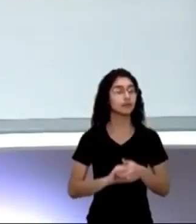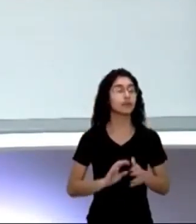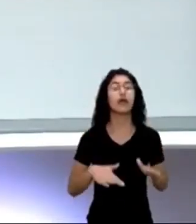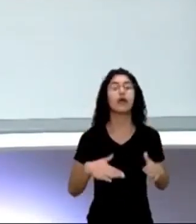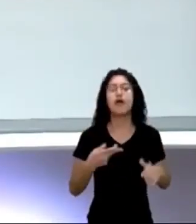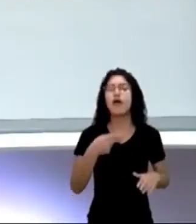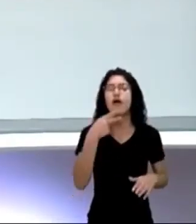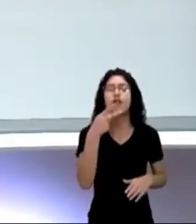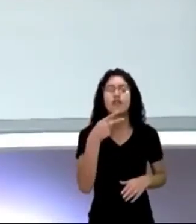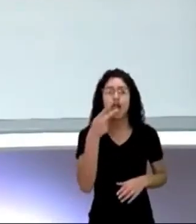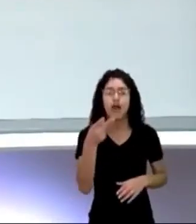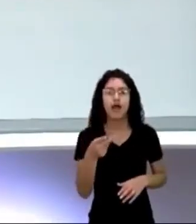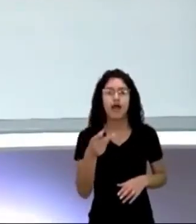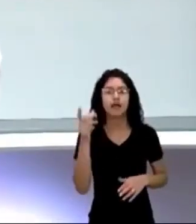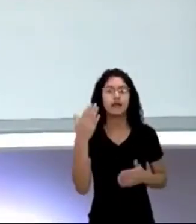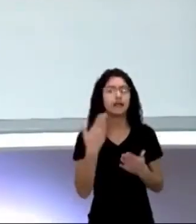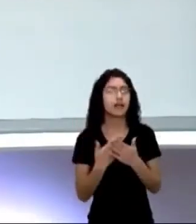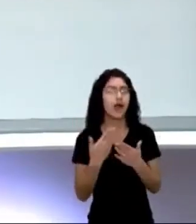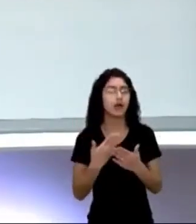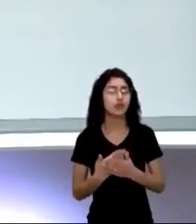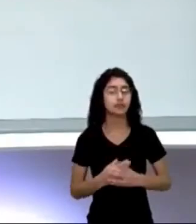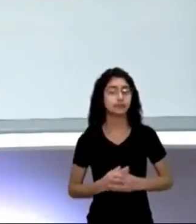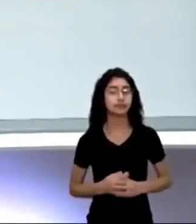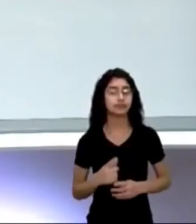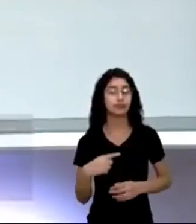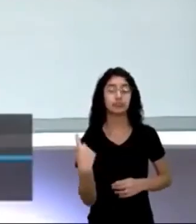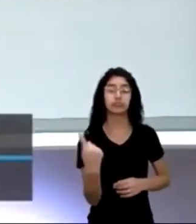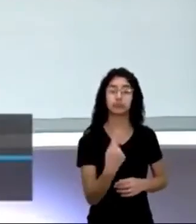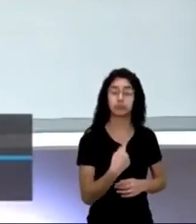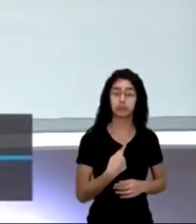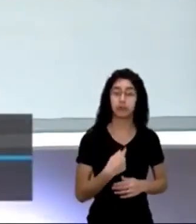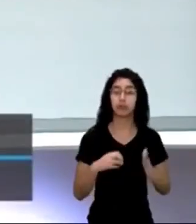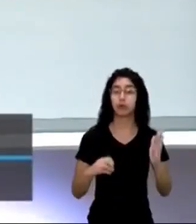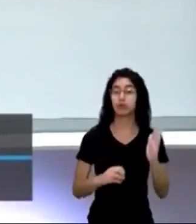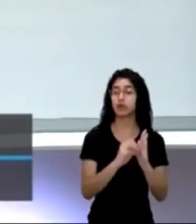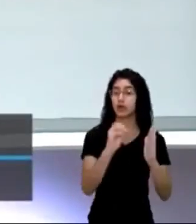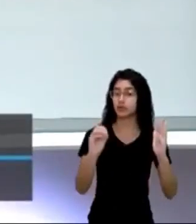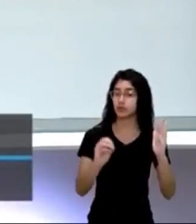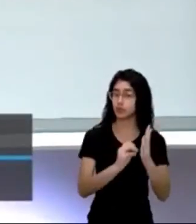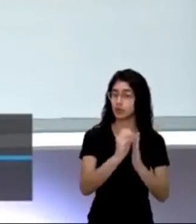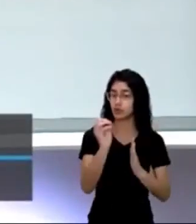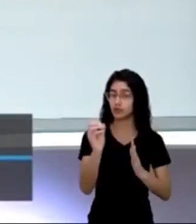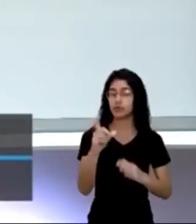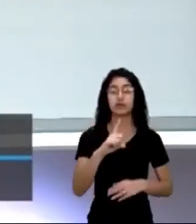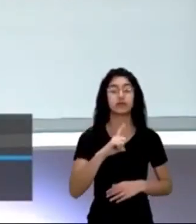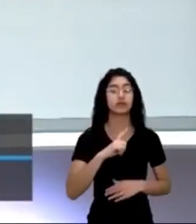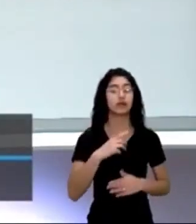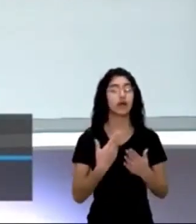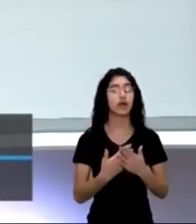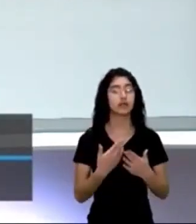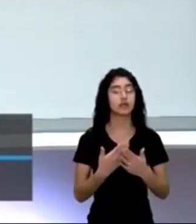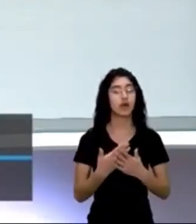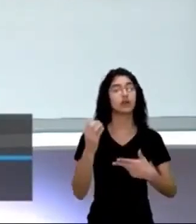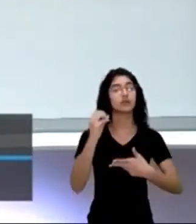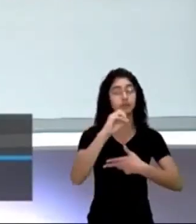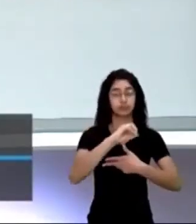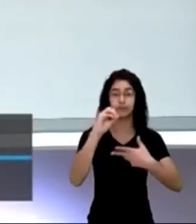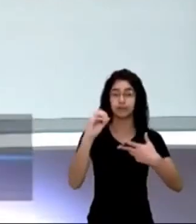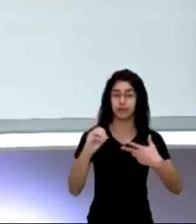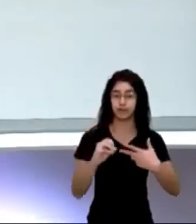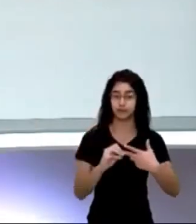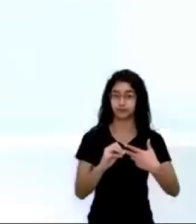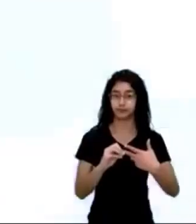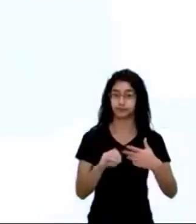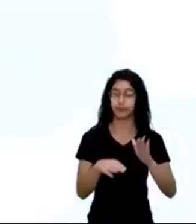aulas, nós estamos aqui porque o Centro de Mídias tem as aulas preparatórias para o Enem, tá bom?